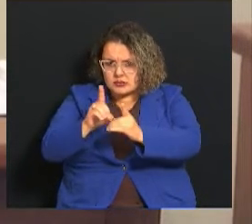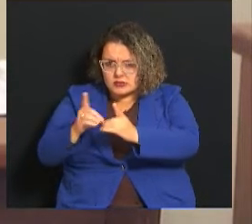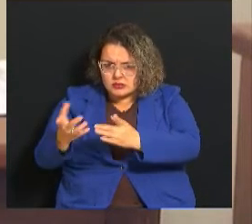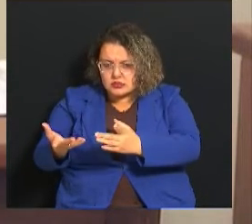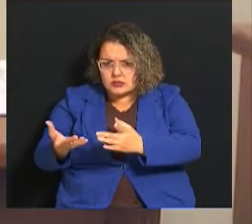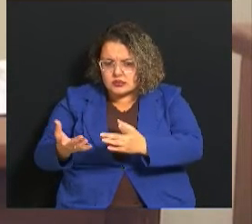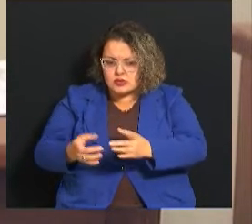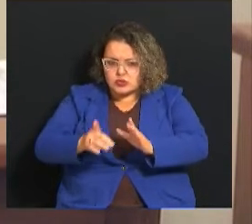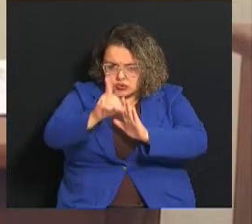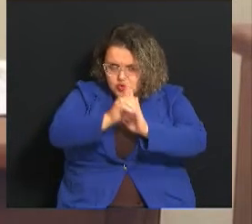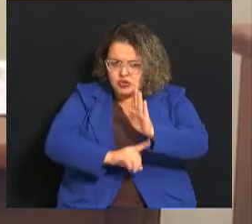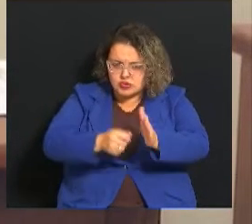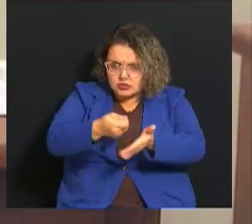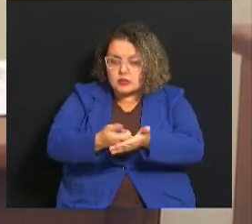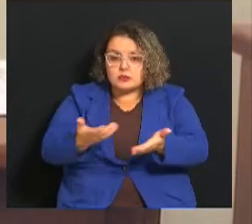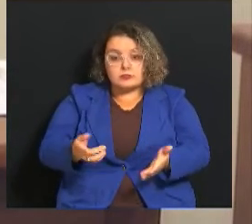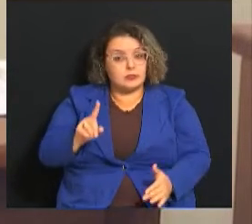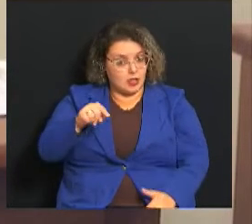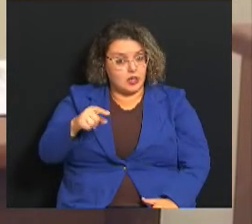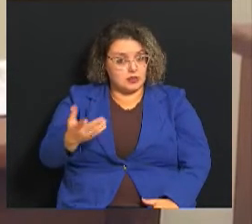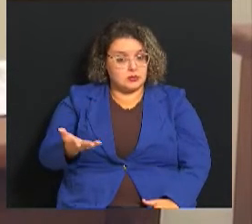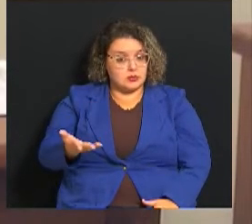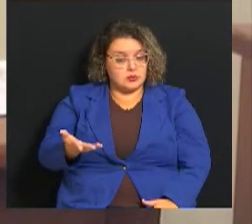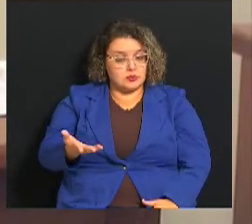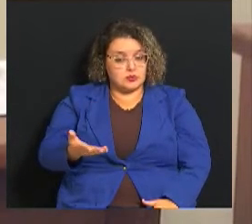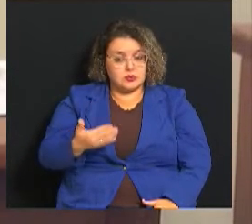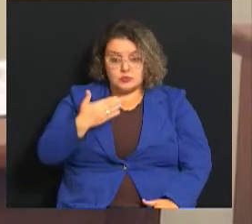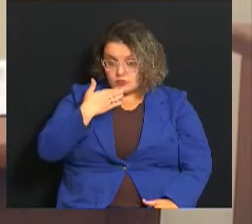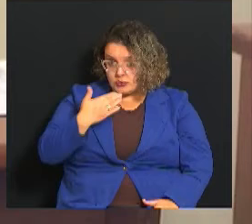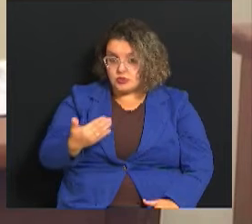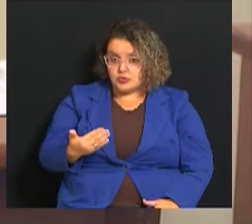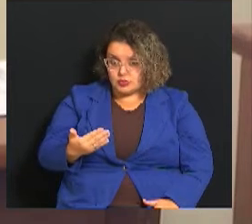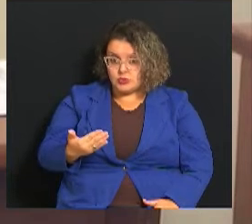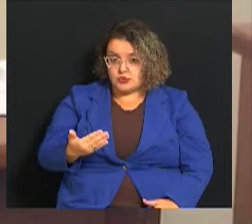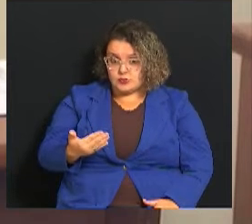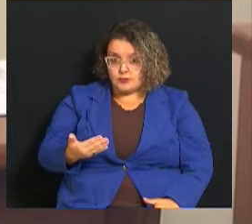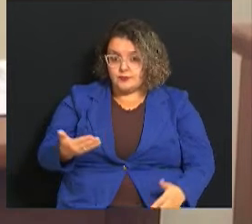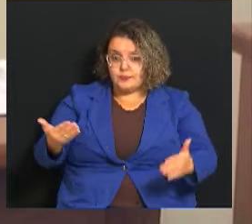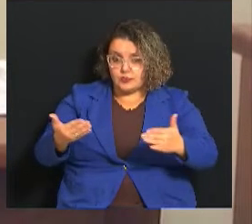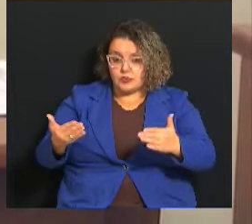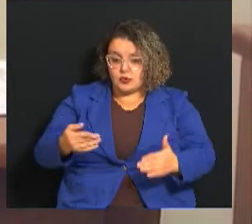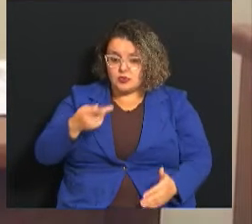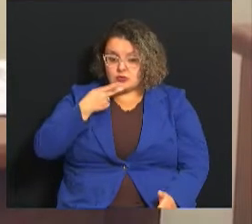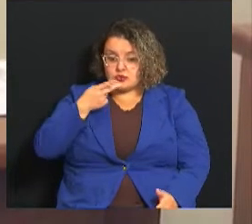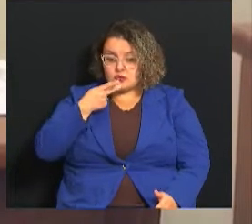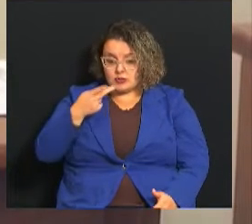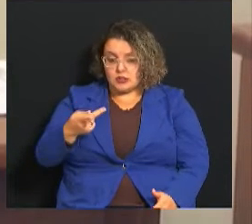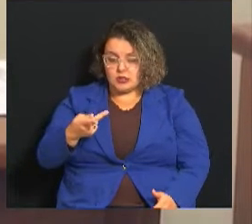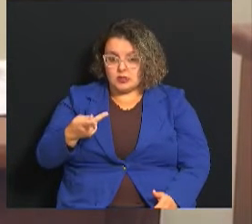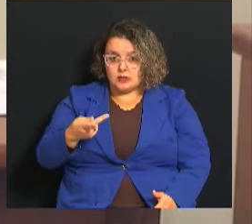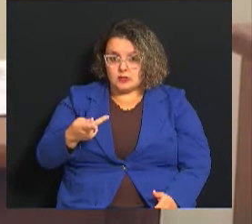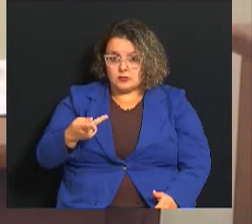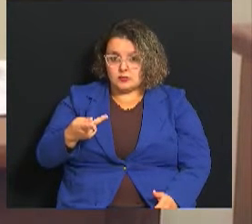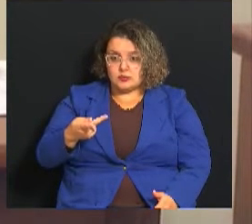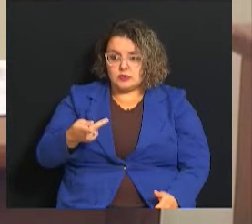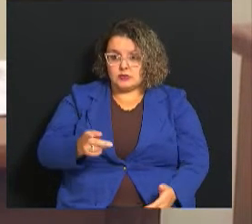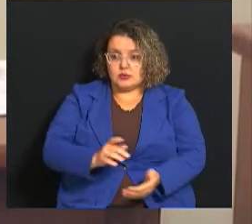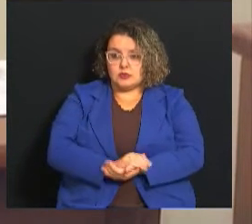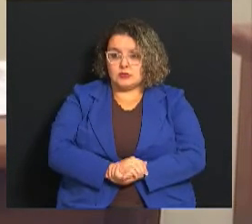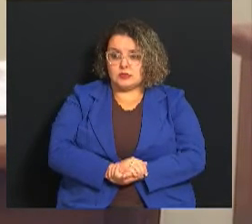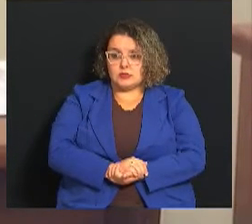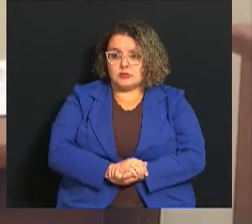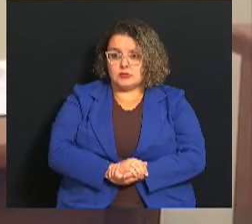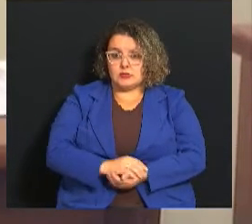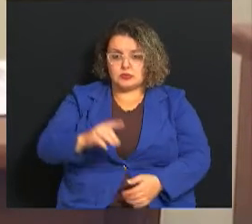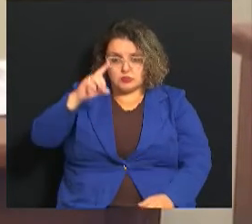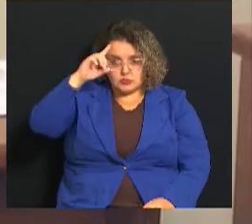garantido. É isso que nós temos que cobrar, e hoje falamos assim, que no dia